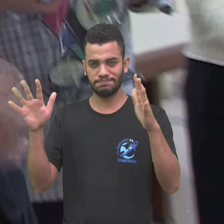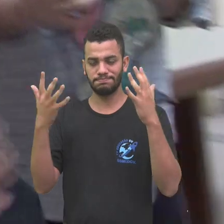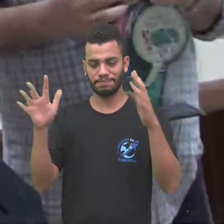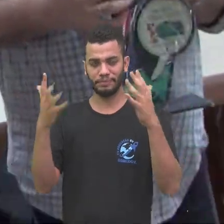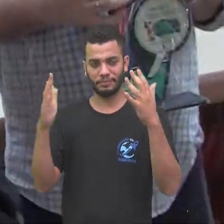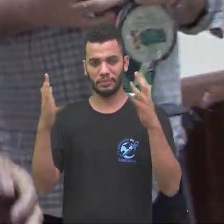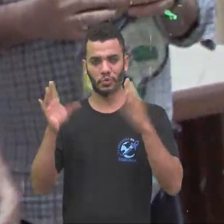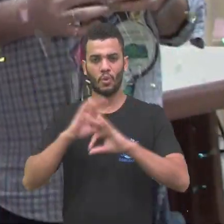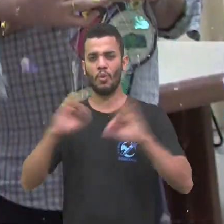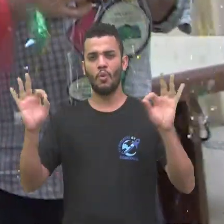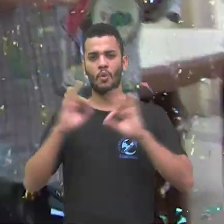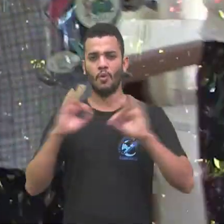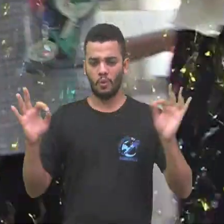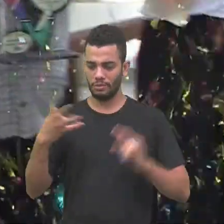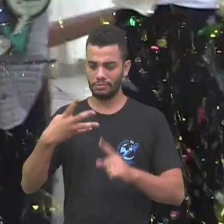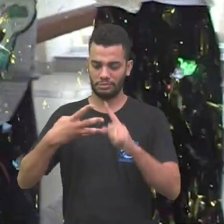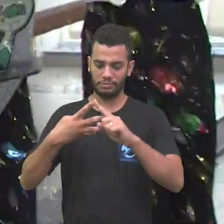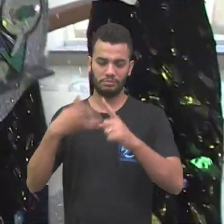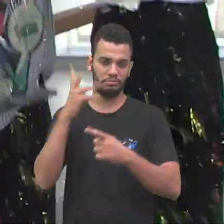Parabéns, Antony!